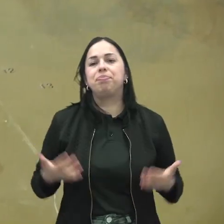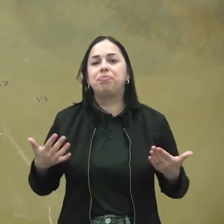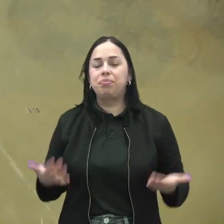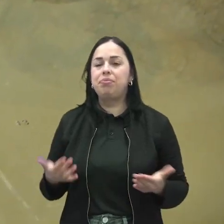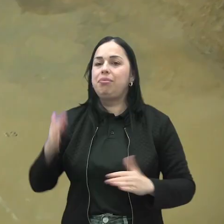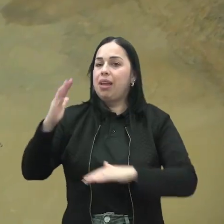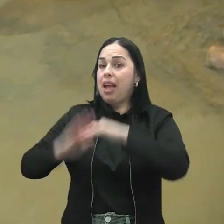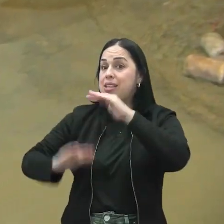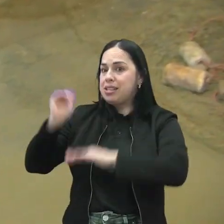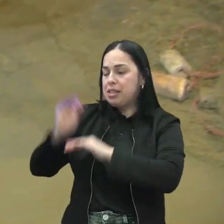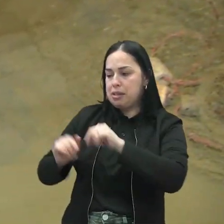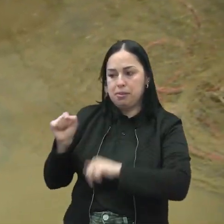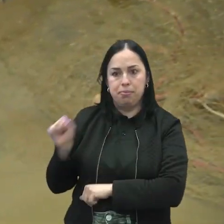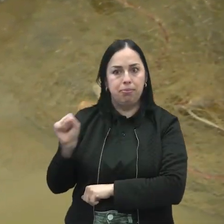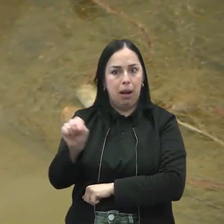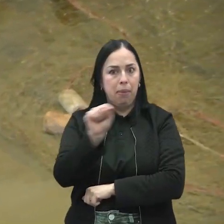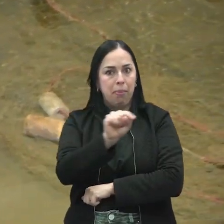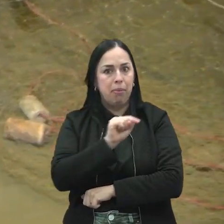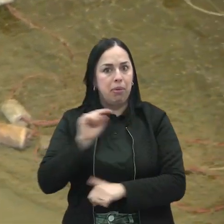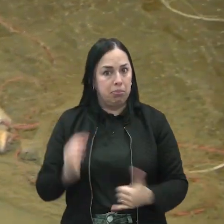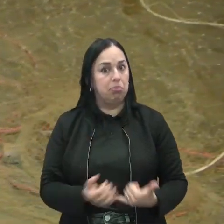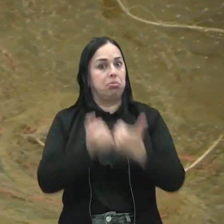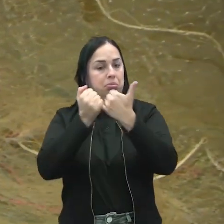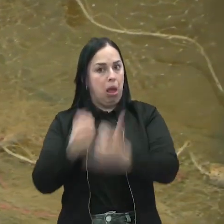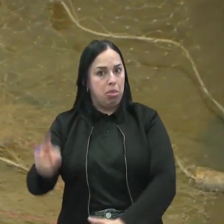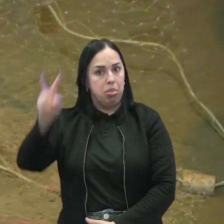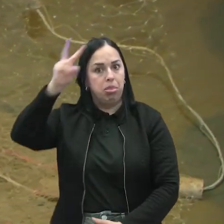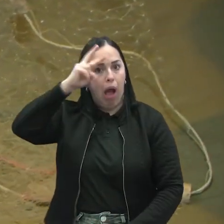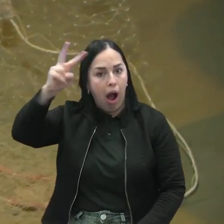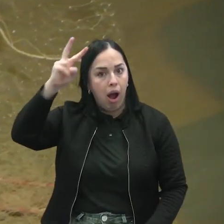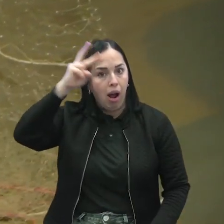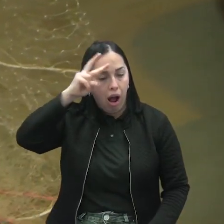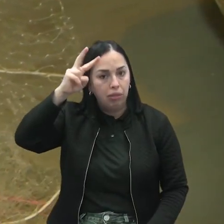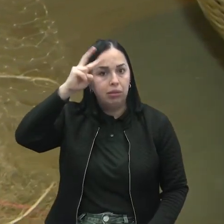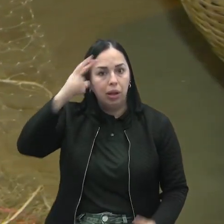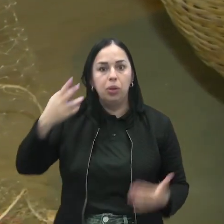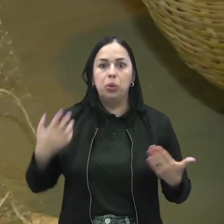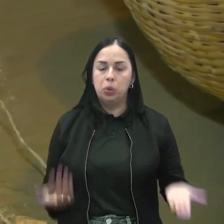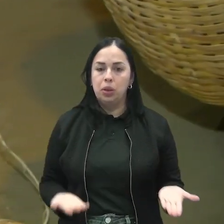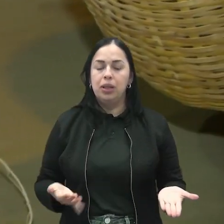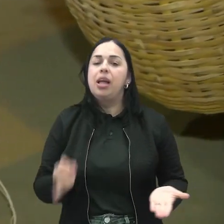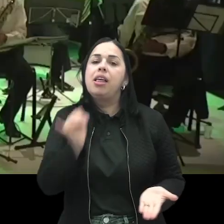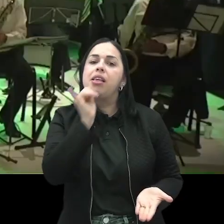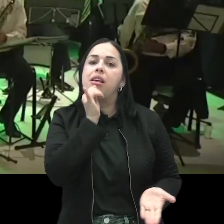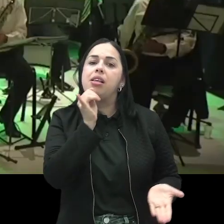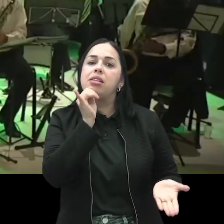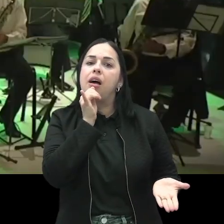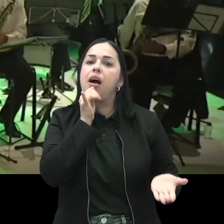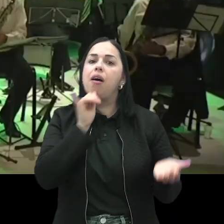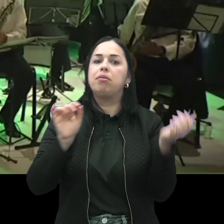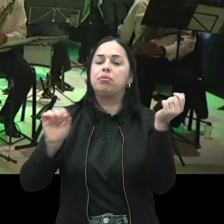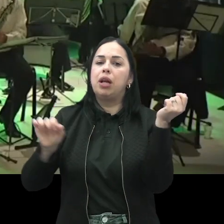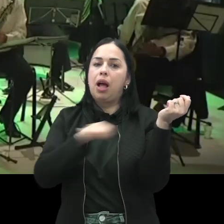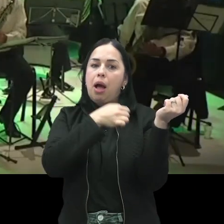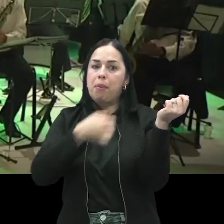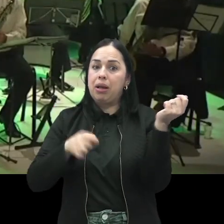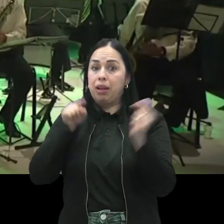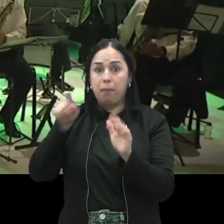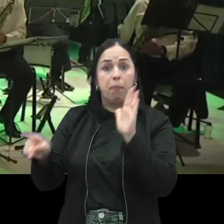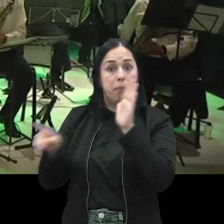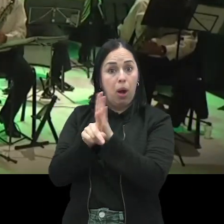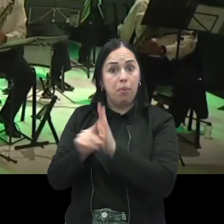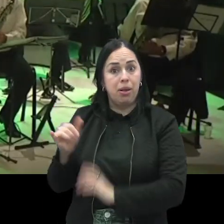lúdicas. Essas práticas são consideradas patrimônios históricos imateriais, como é o caso da Banda